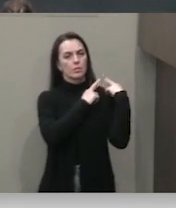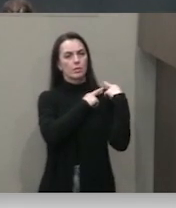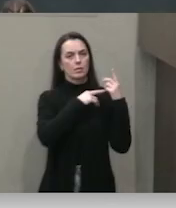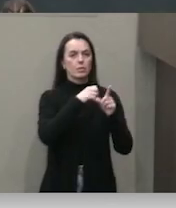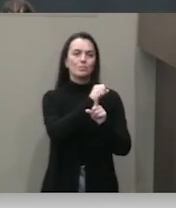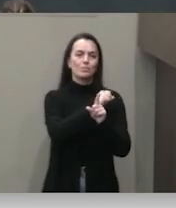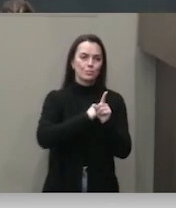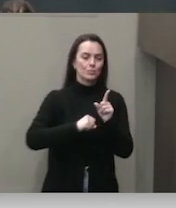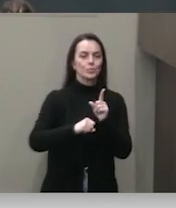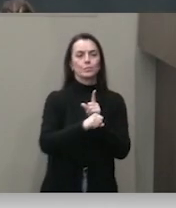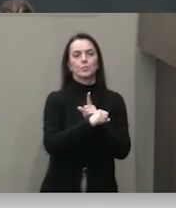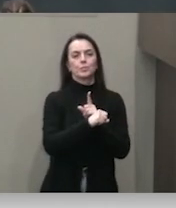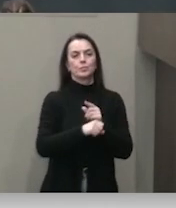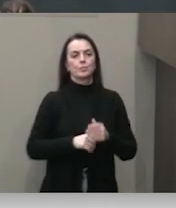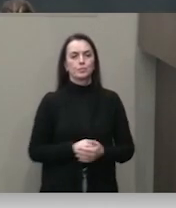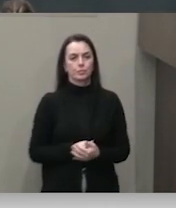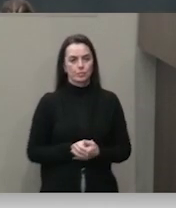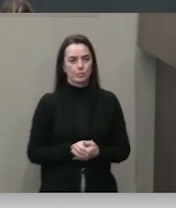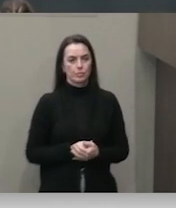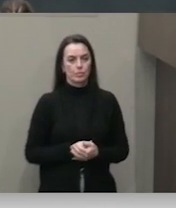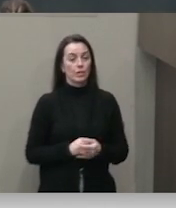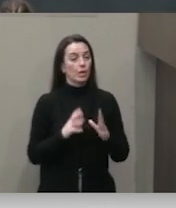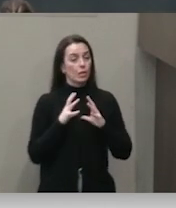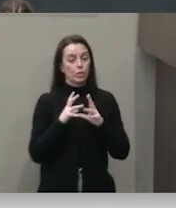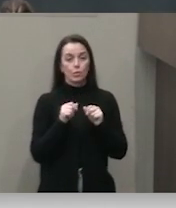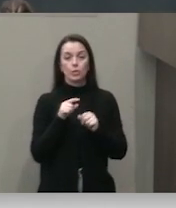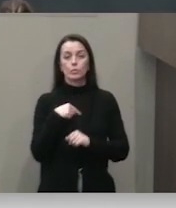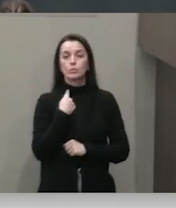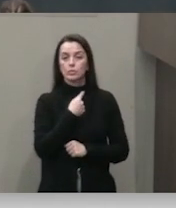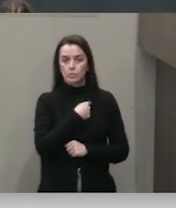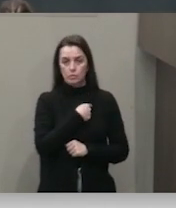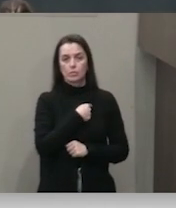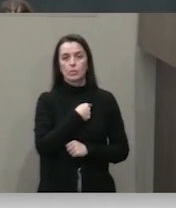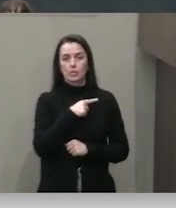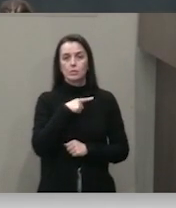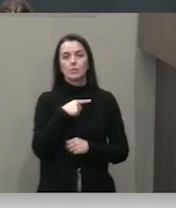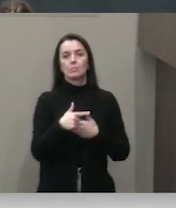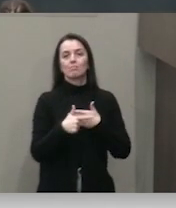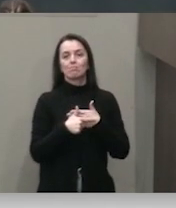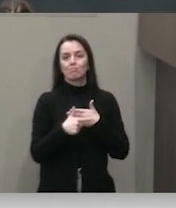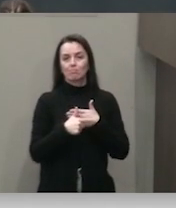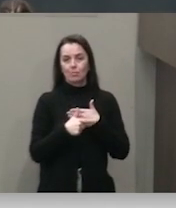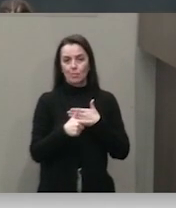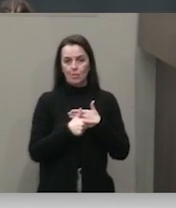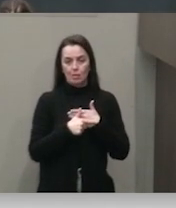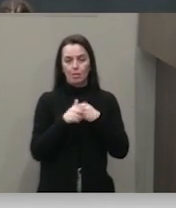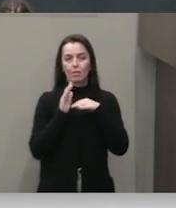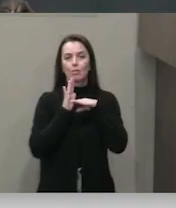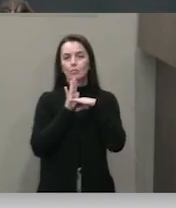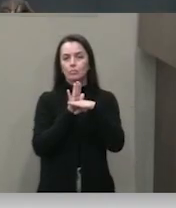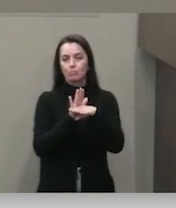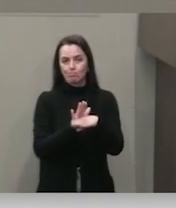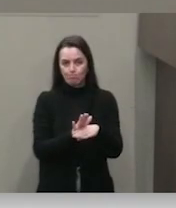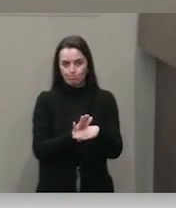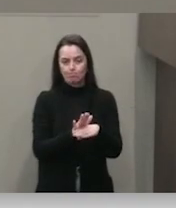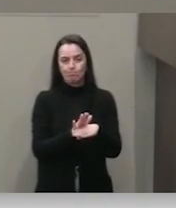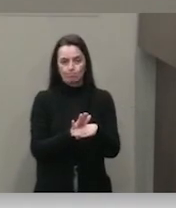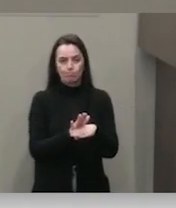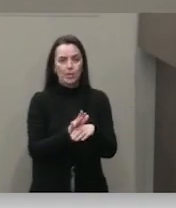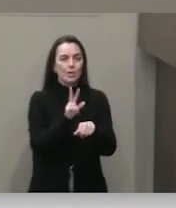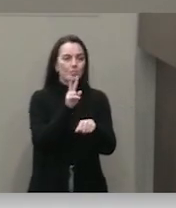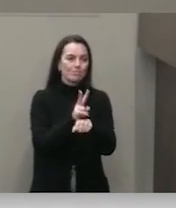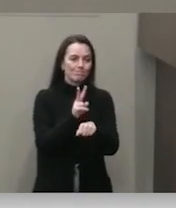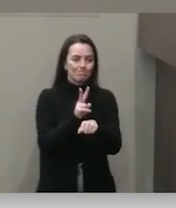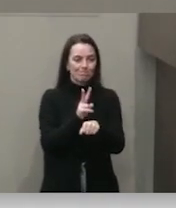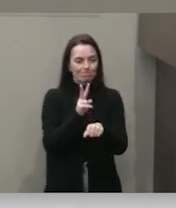social. Ou seja, todos nós temos como papel de ajudar no